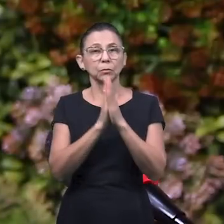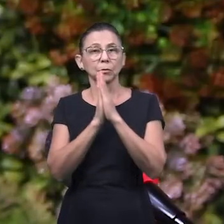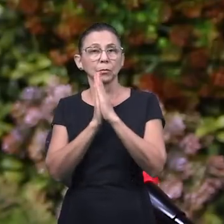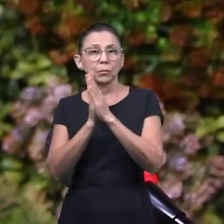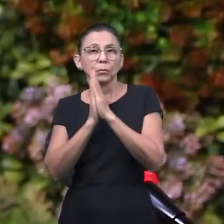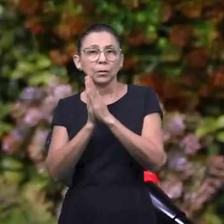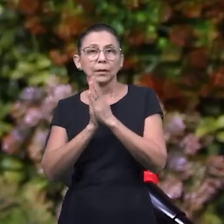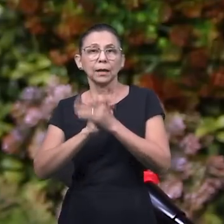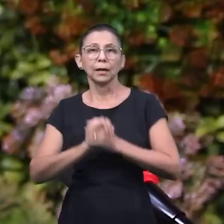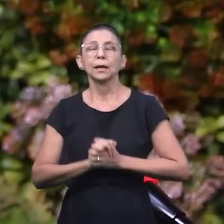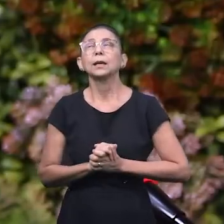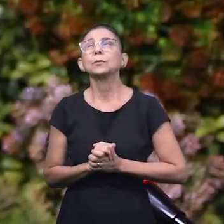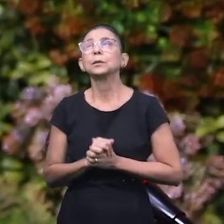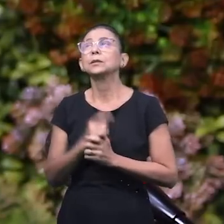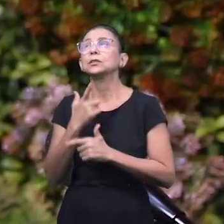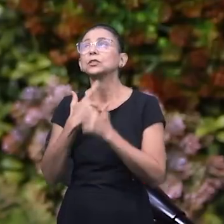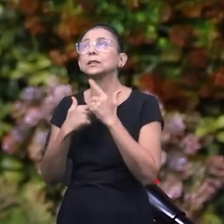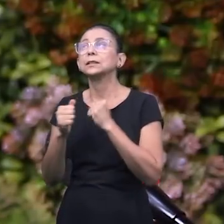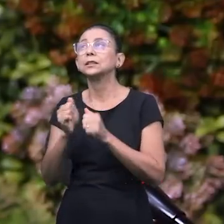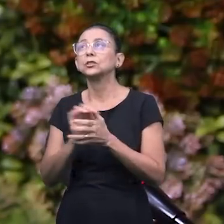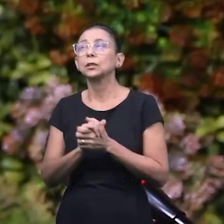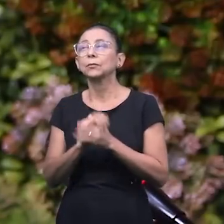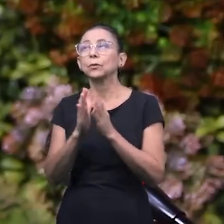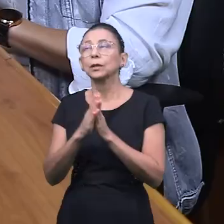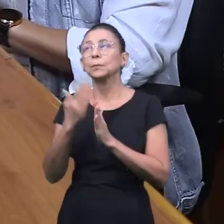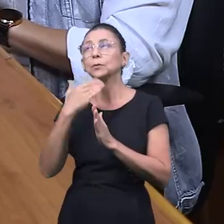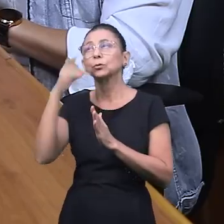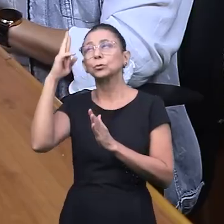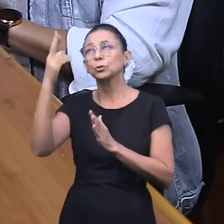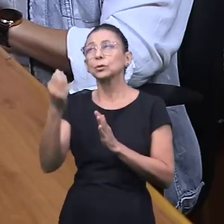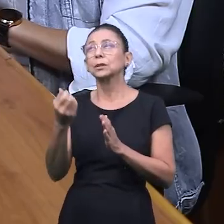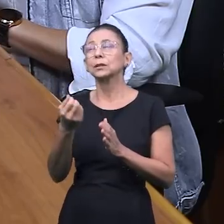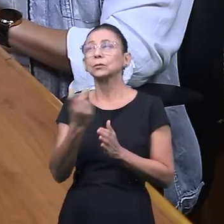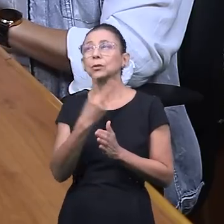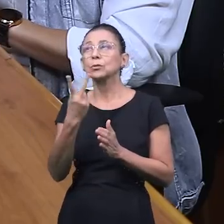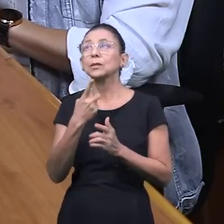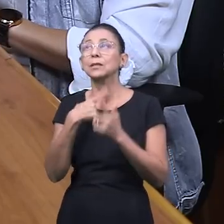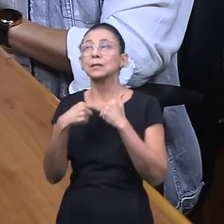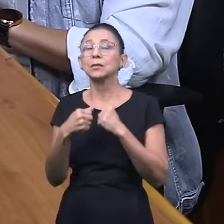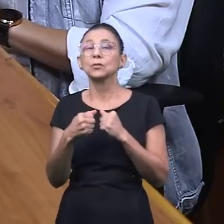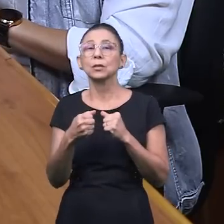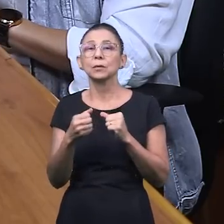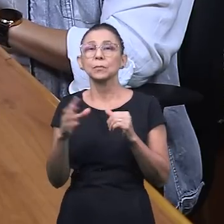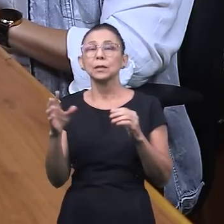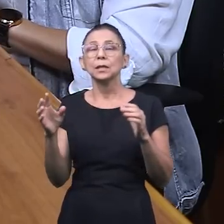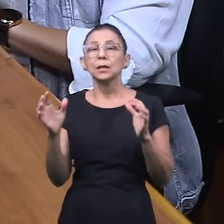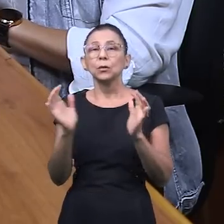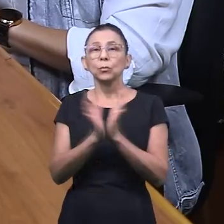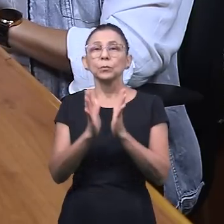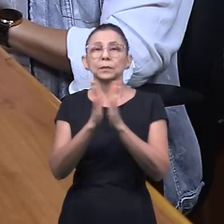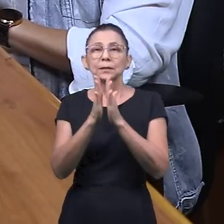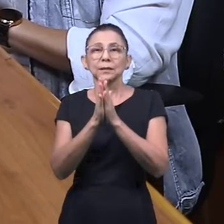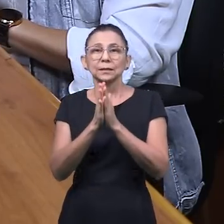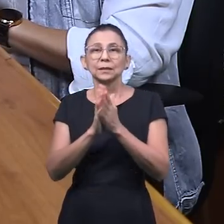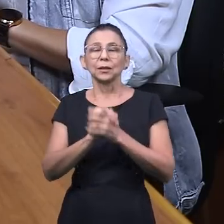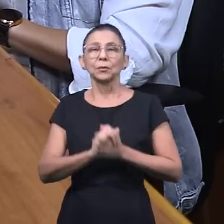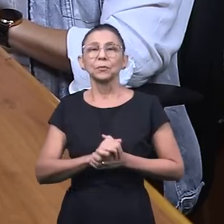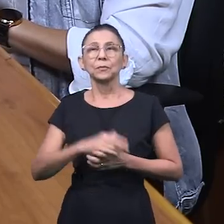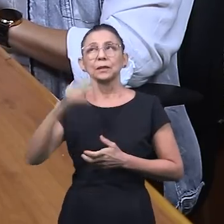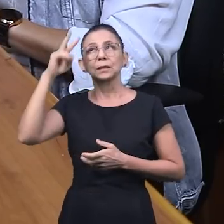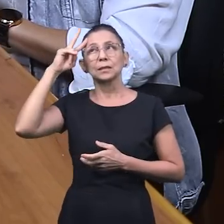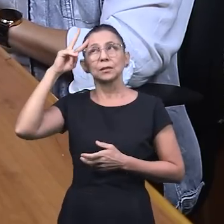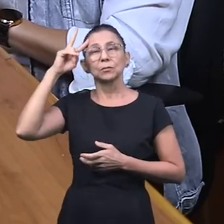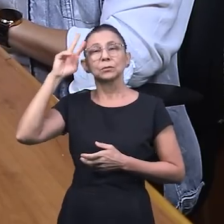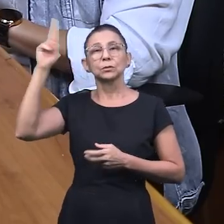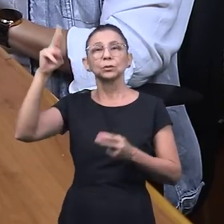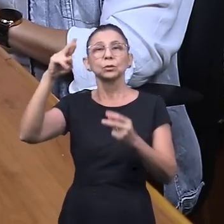para sermos levantados pelo grupo de intercessão há muito tempo. E ali isso foi no final de semana. Na segunda-feira, na ceia, nós fomos levantados. Ai, que